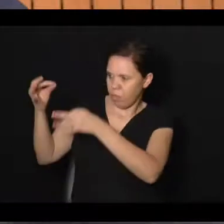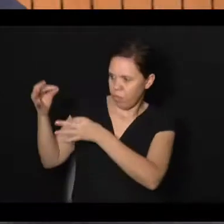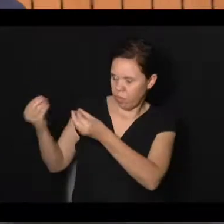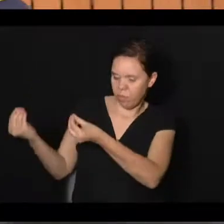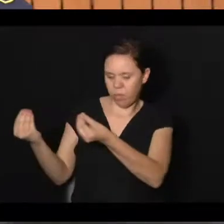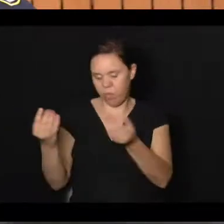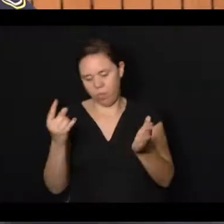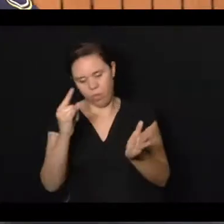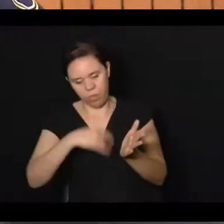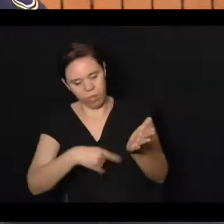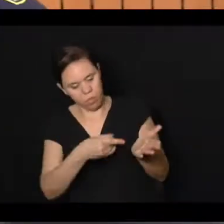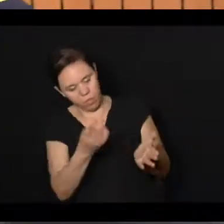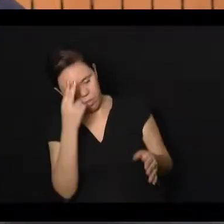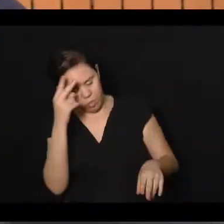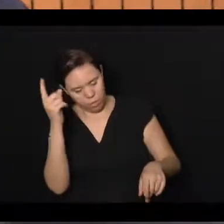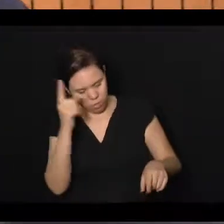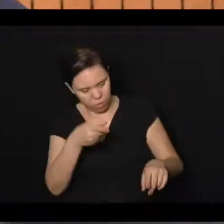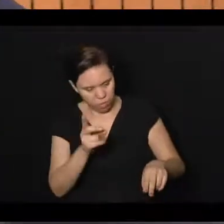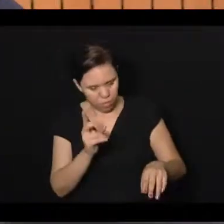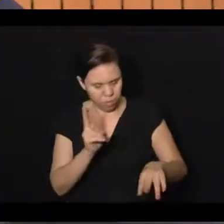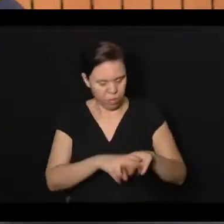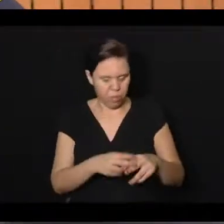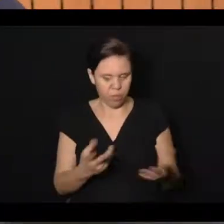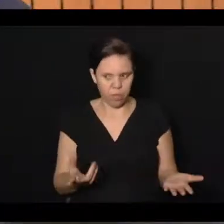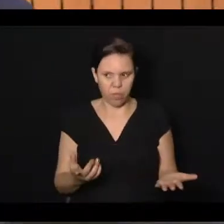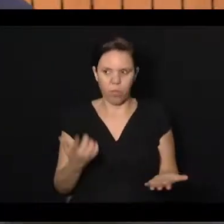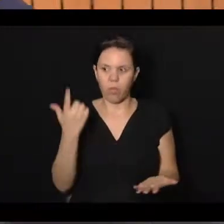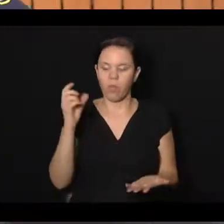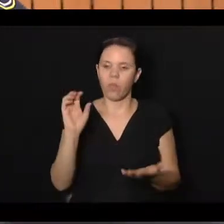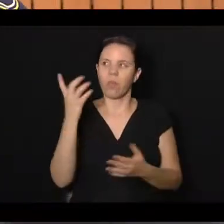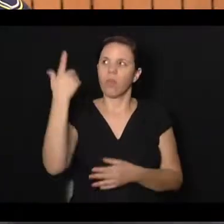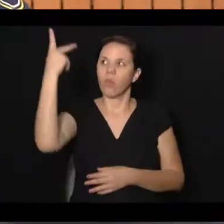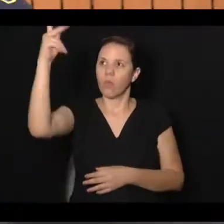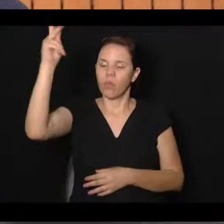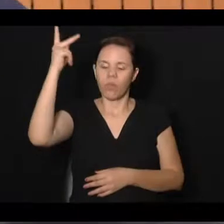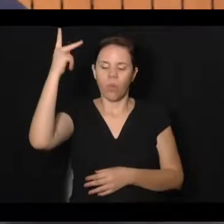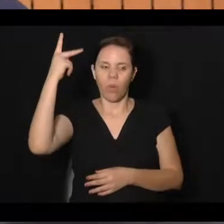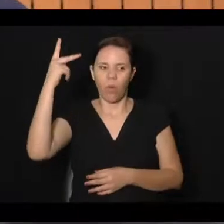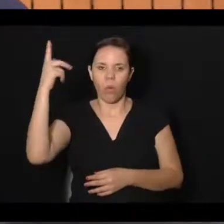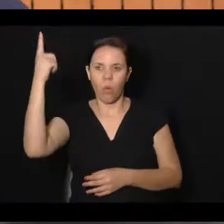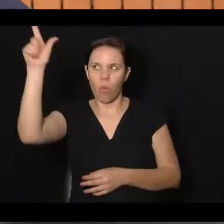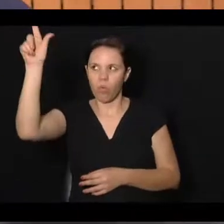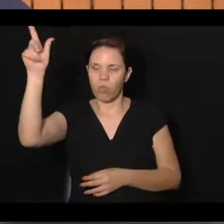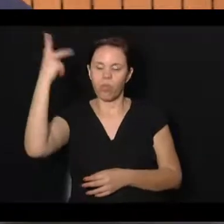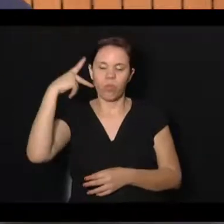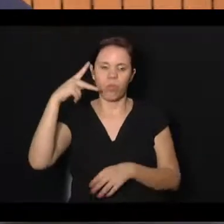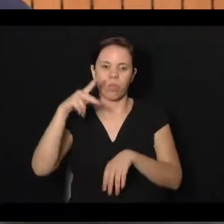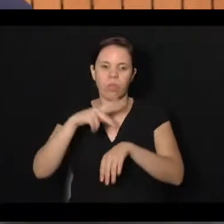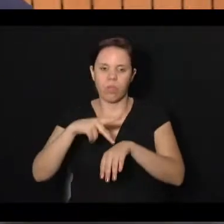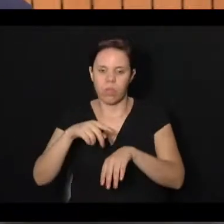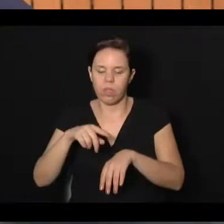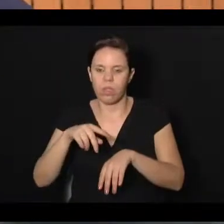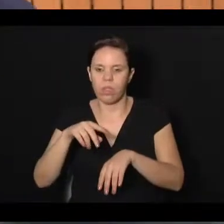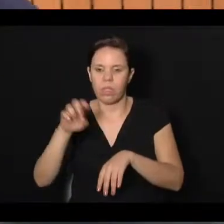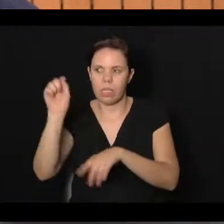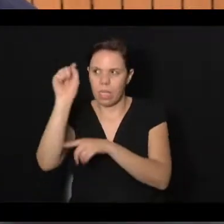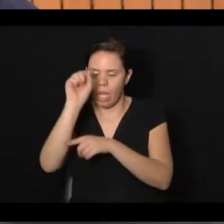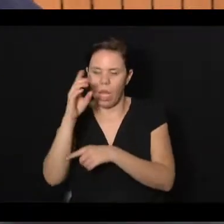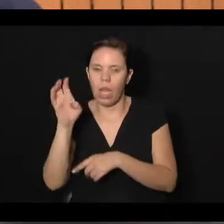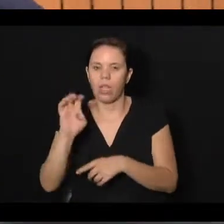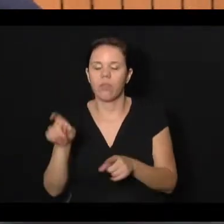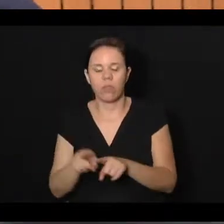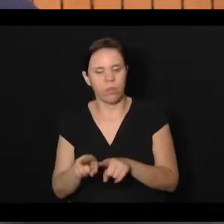realmente cometeu o crime em outros estados ou então outras cidades que vêm se abrigar aqui no município então é comum encontrar 100